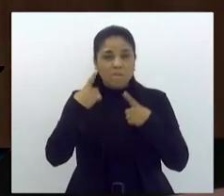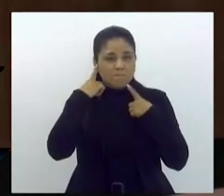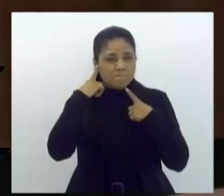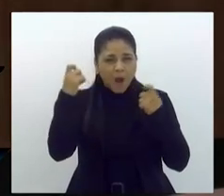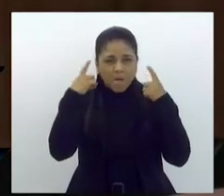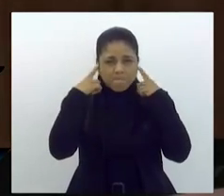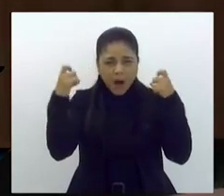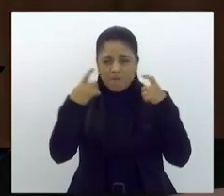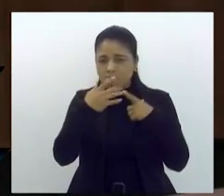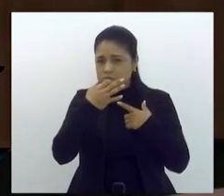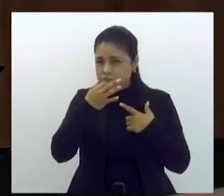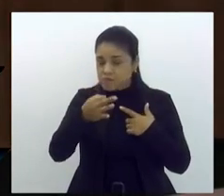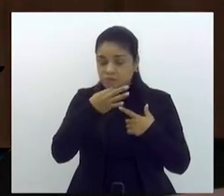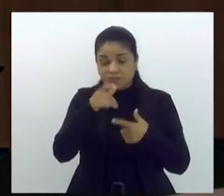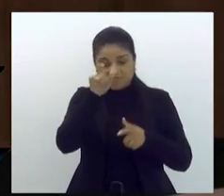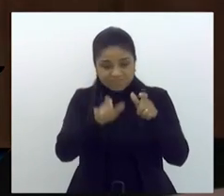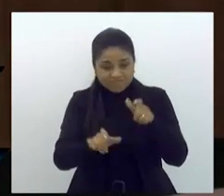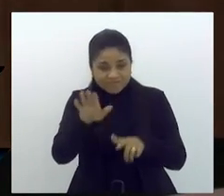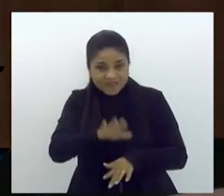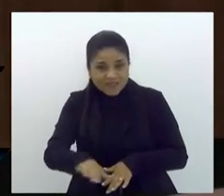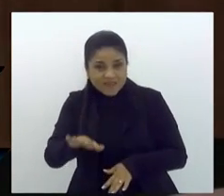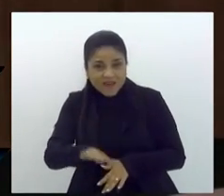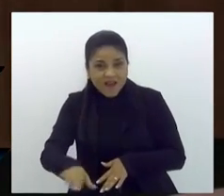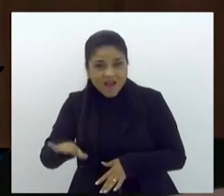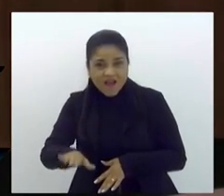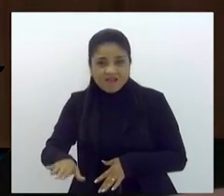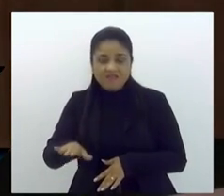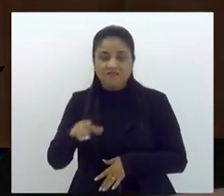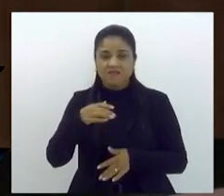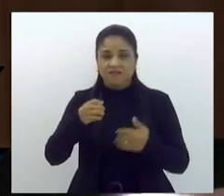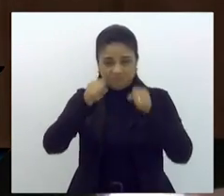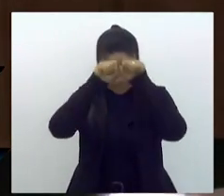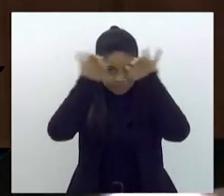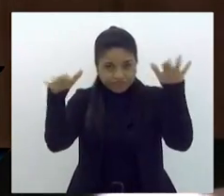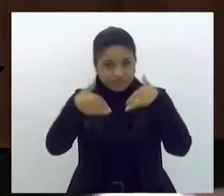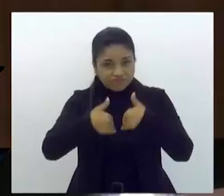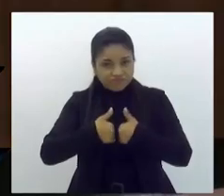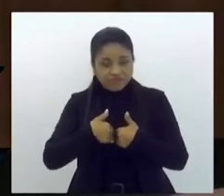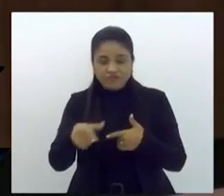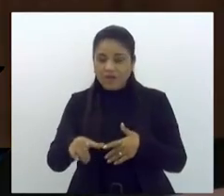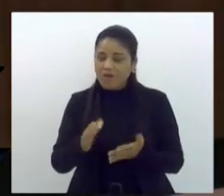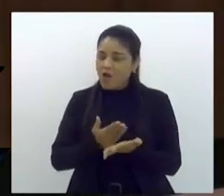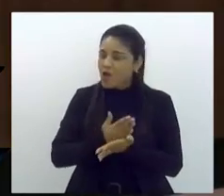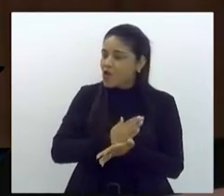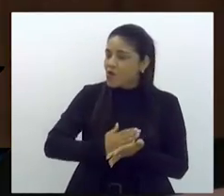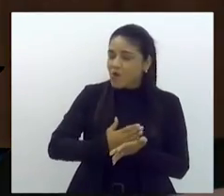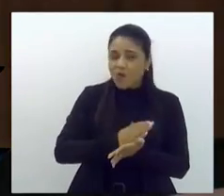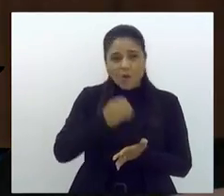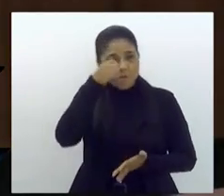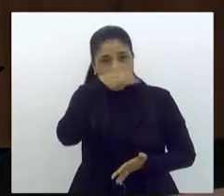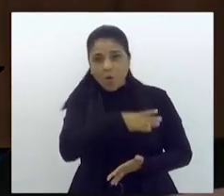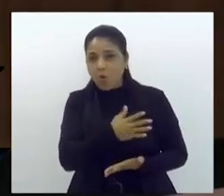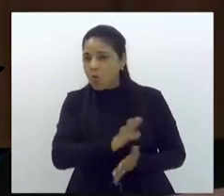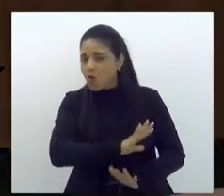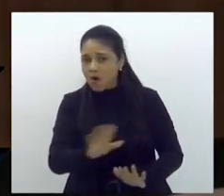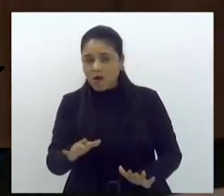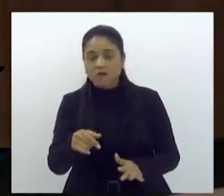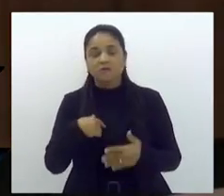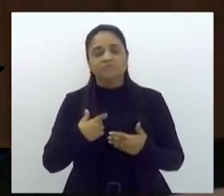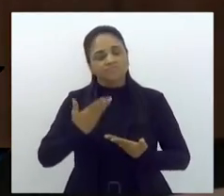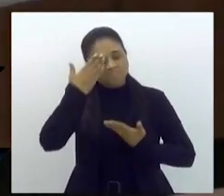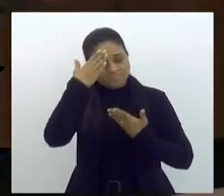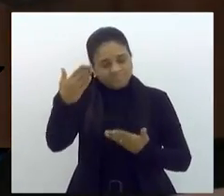uma diferença muito grande na vida dessas pessoas incomoda de forma absurda então Quero aqui agradecer a todos os pares e aos nossos parceiros e vossa